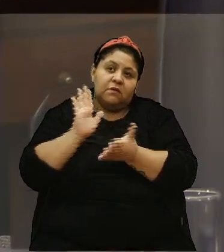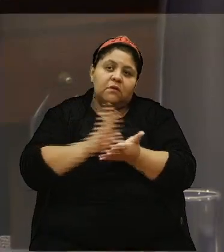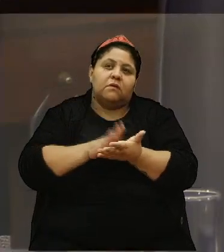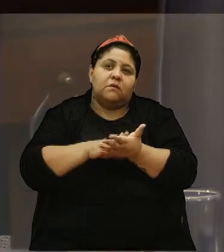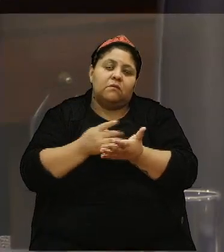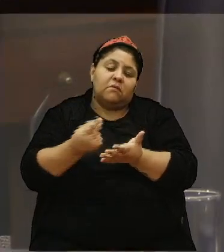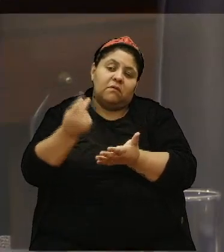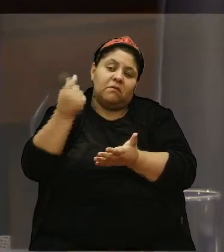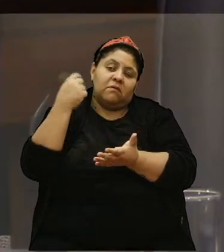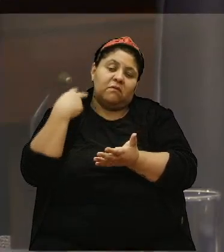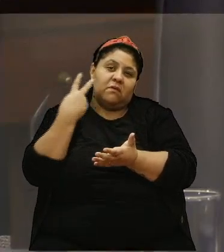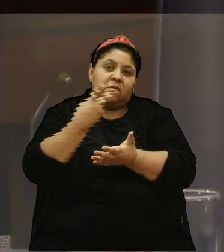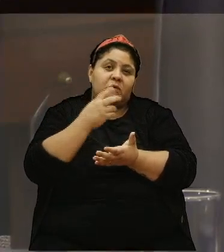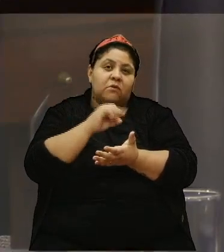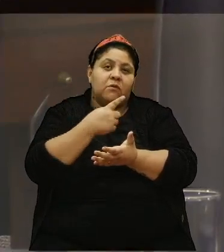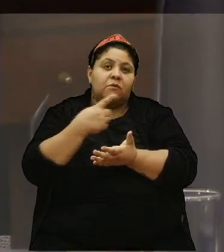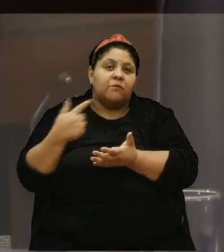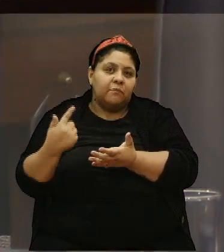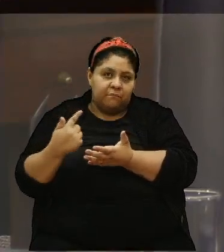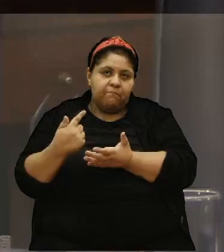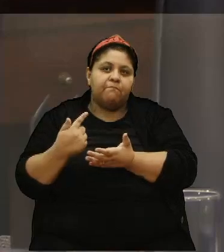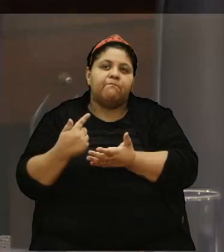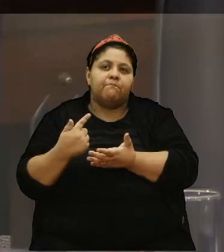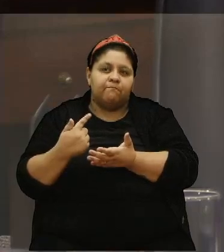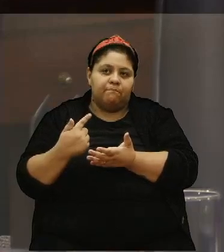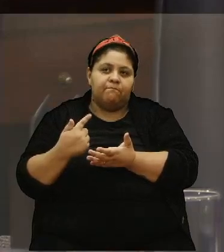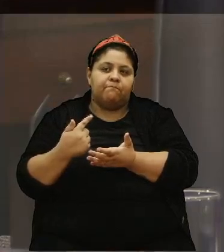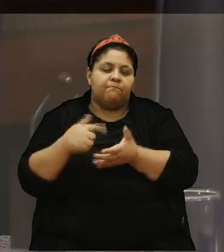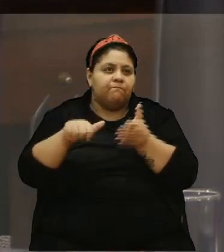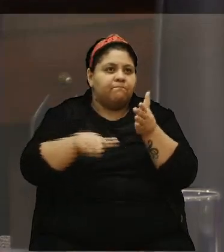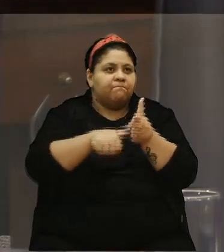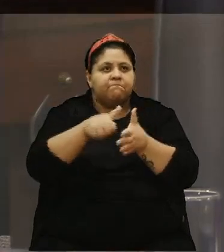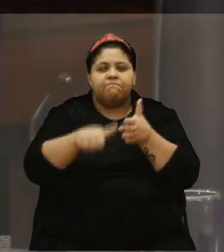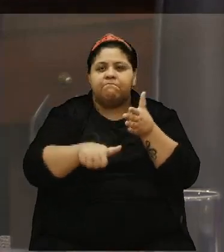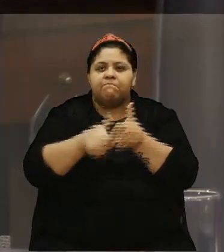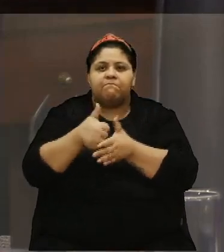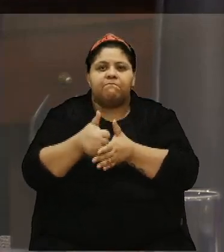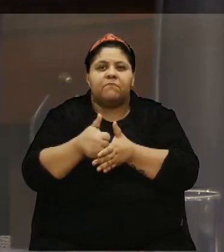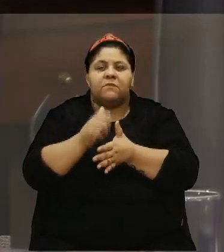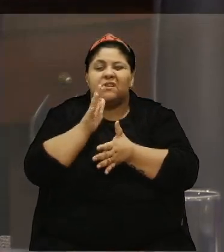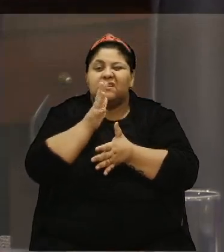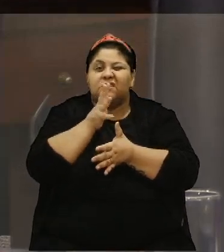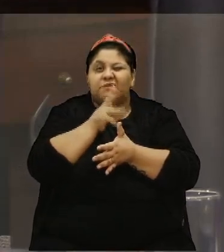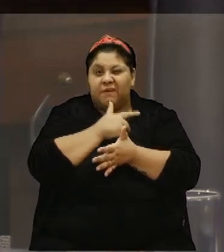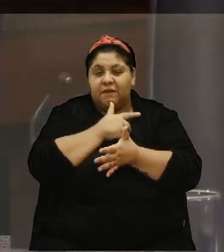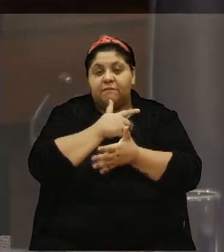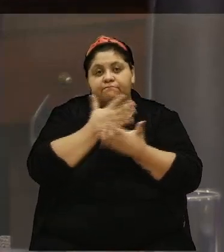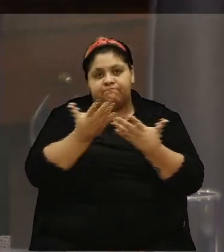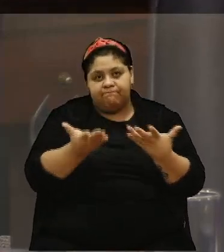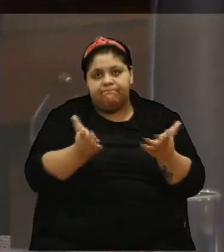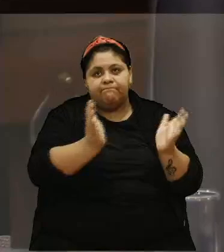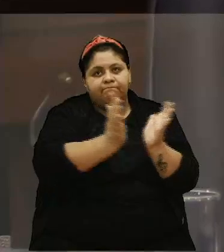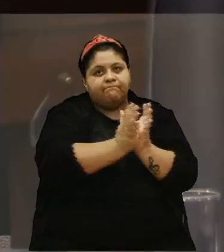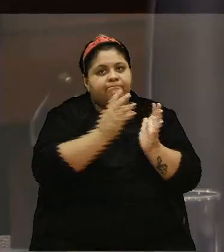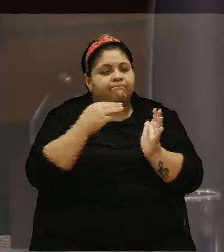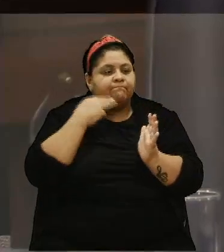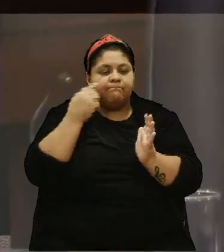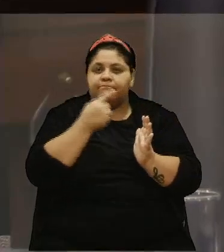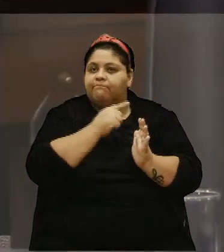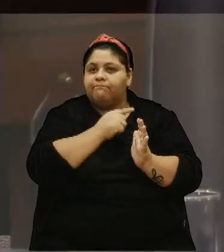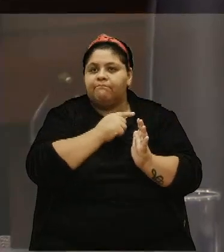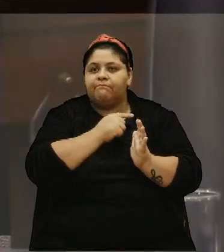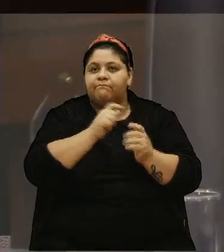desde 2017. E essas melhorias estão lentas, colega vereadora Marisol, não estão